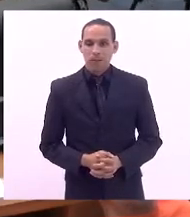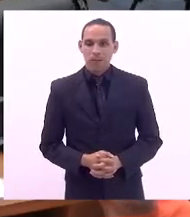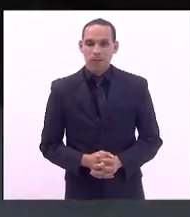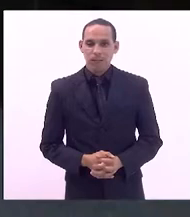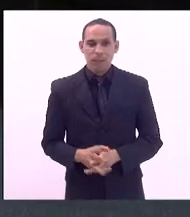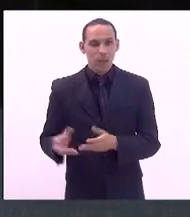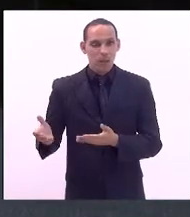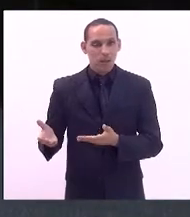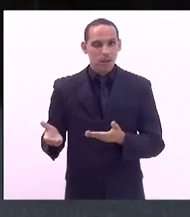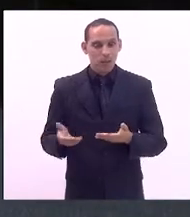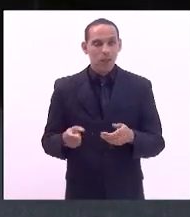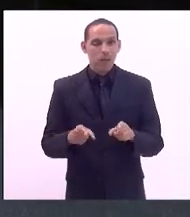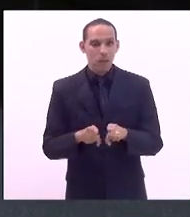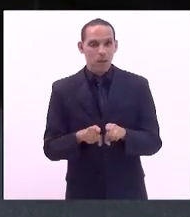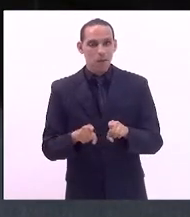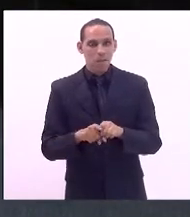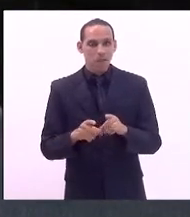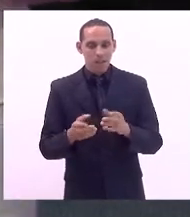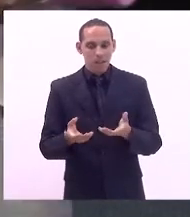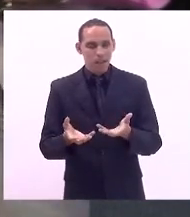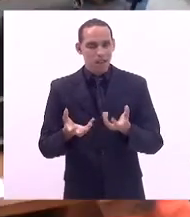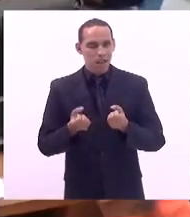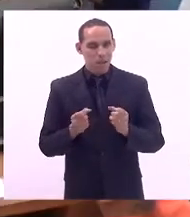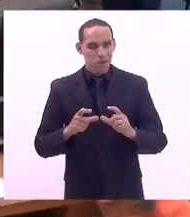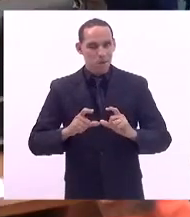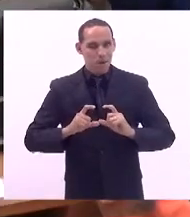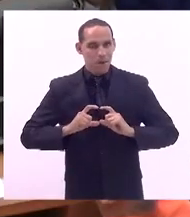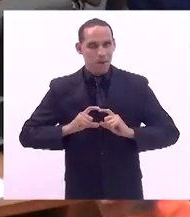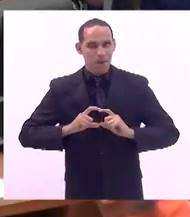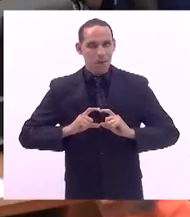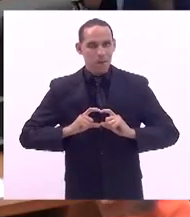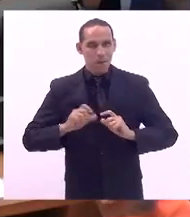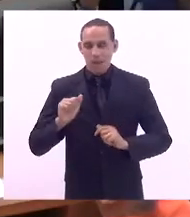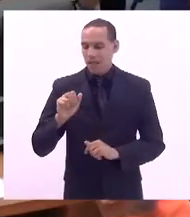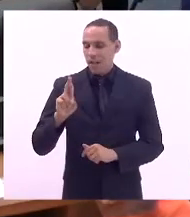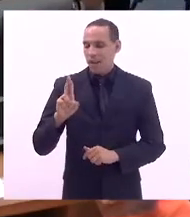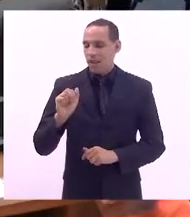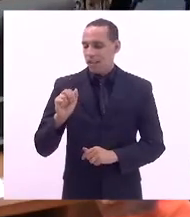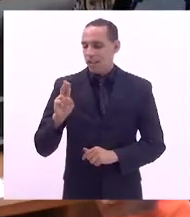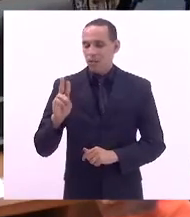e convidarei ainda para receber a medalha Arauto